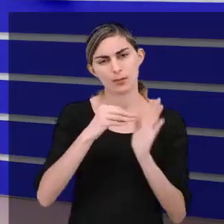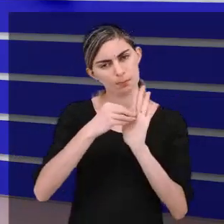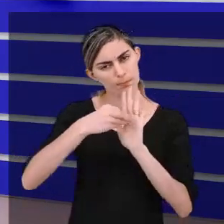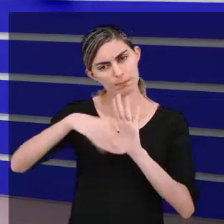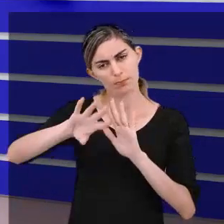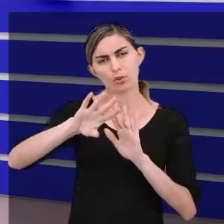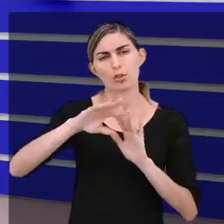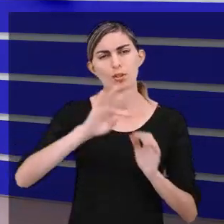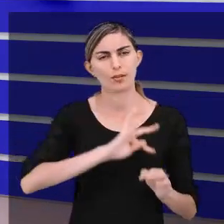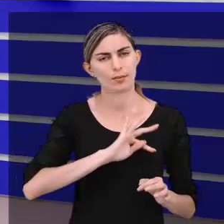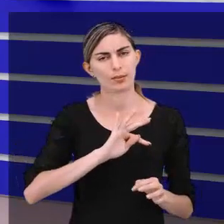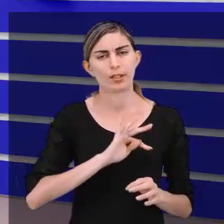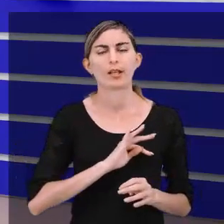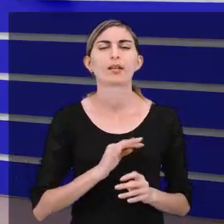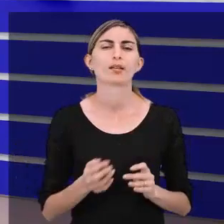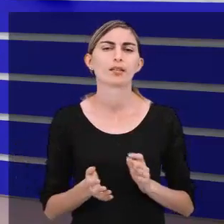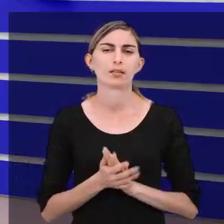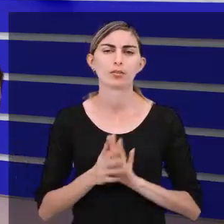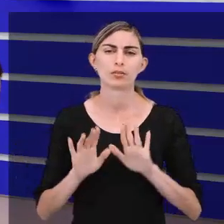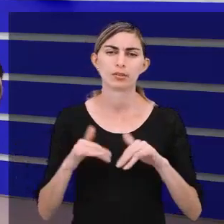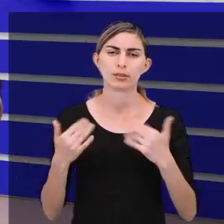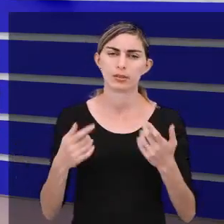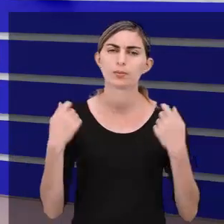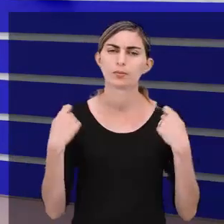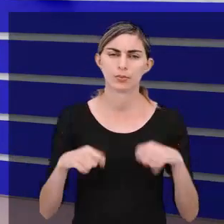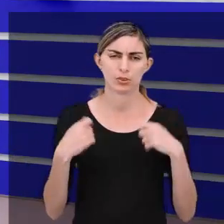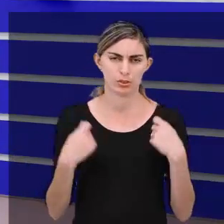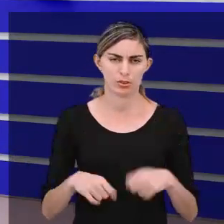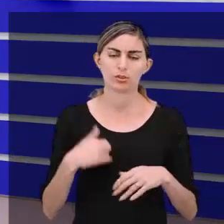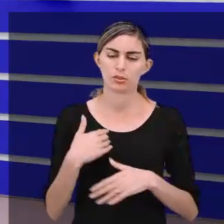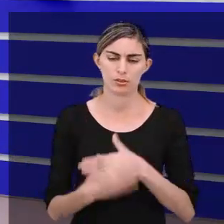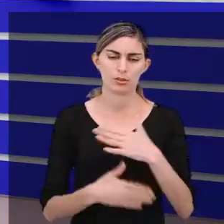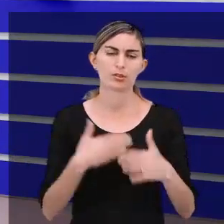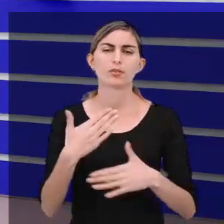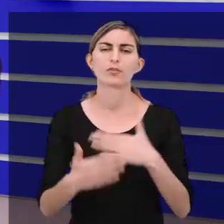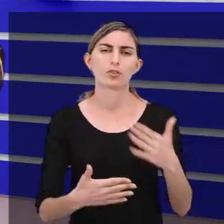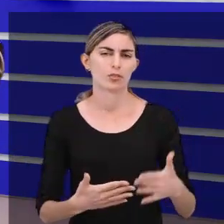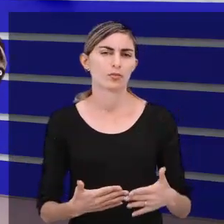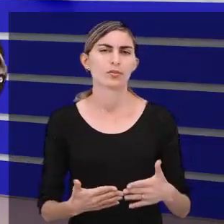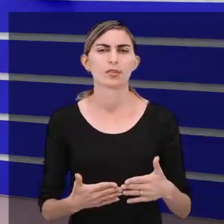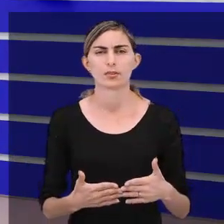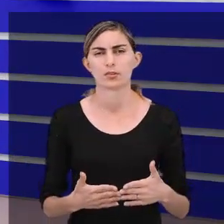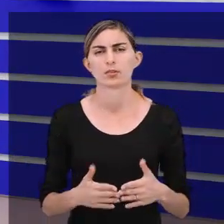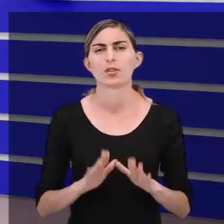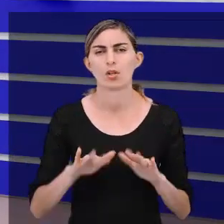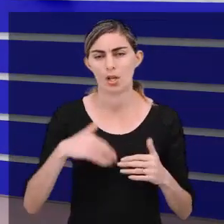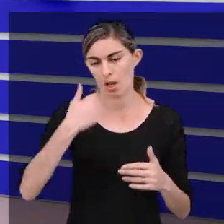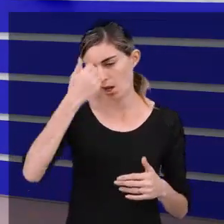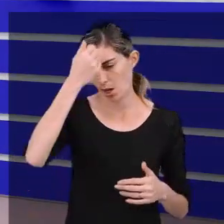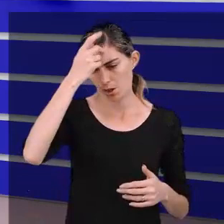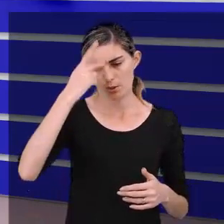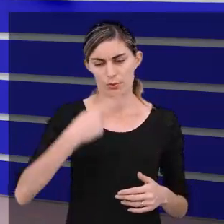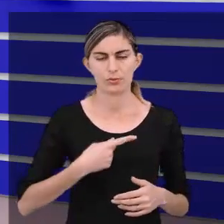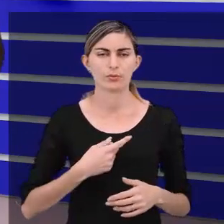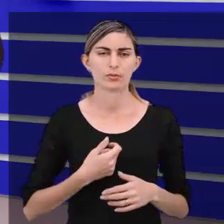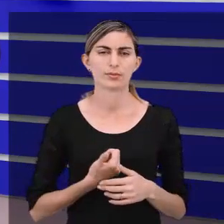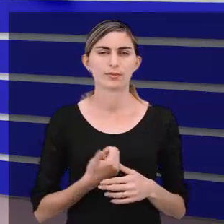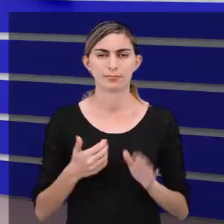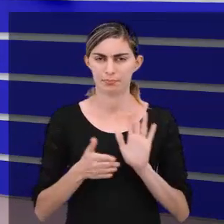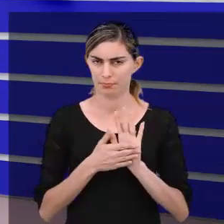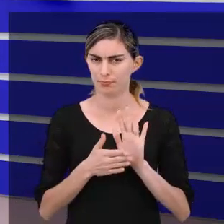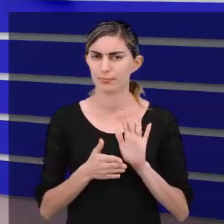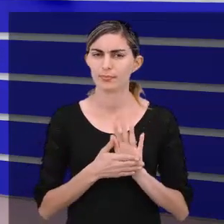colocadas atribuídas ao técnico. Isso, exatamente. Né? Então, assim, é preciso que se desenvolva e aí o autodesenvolvimento que está proposto